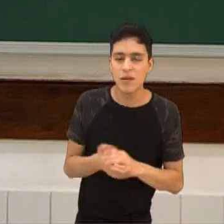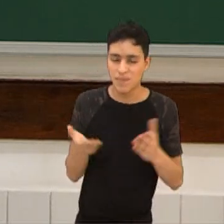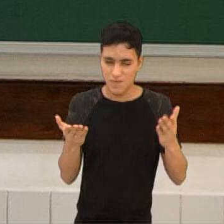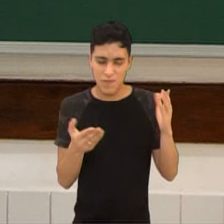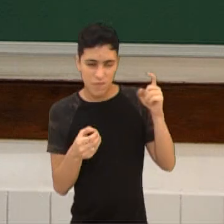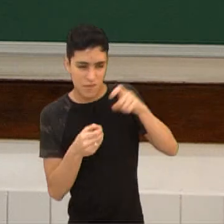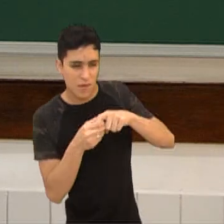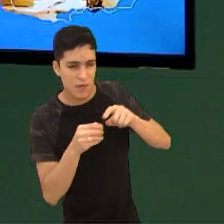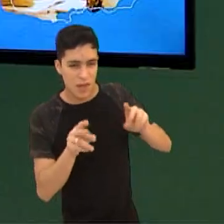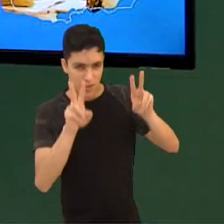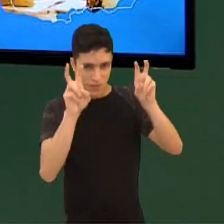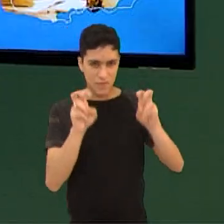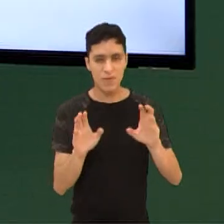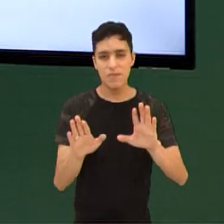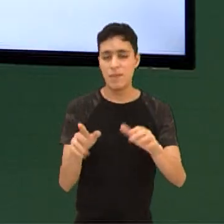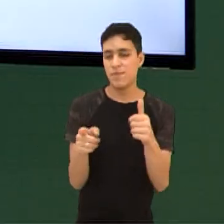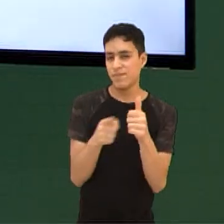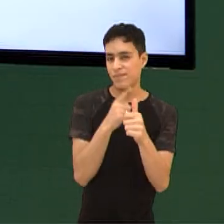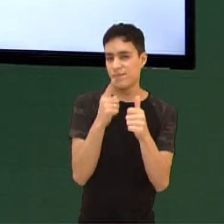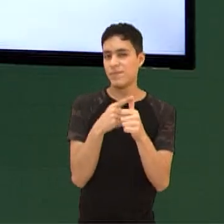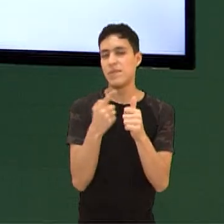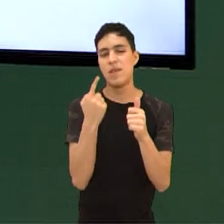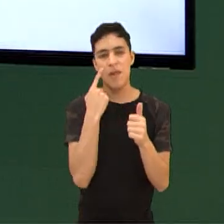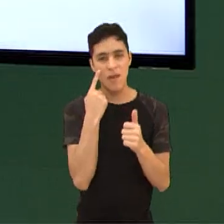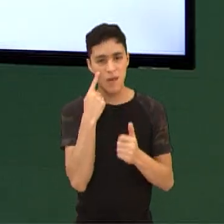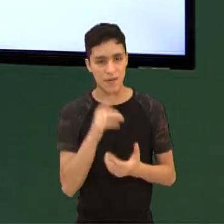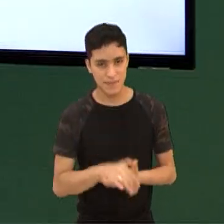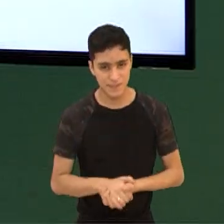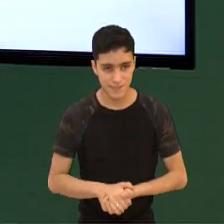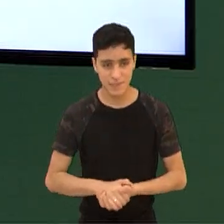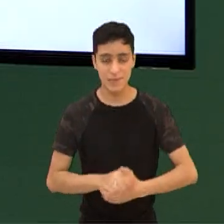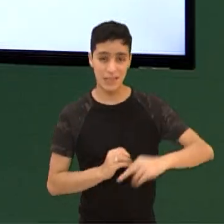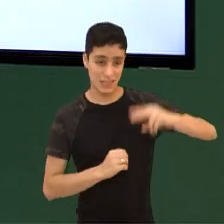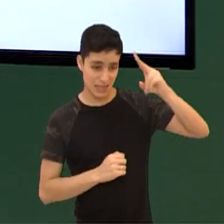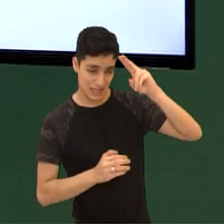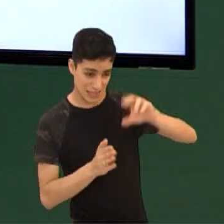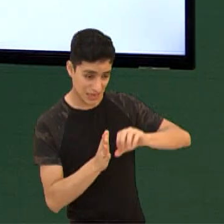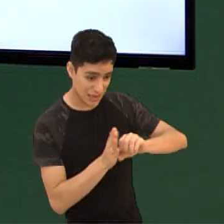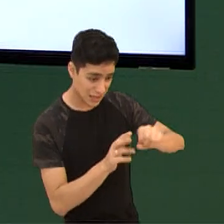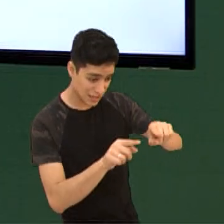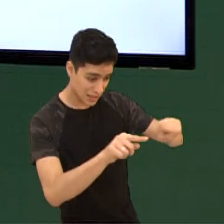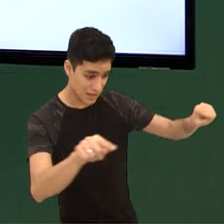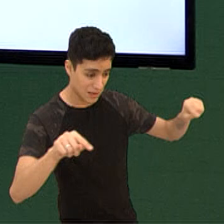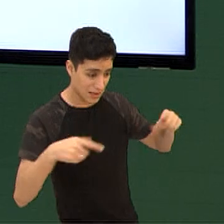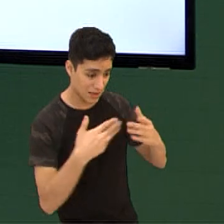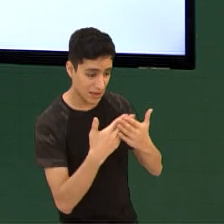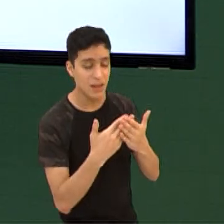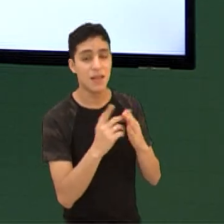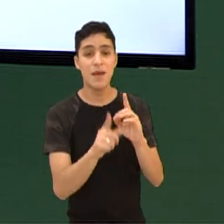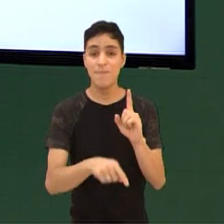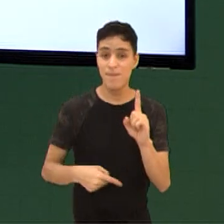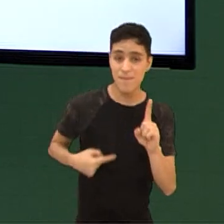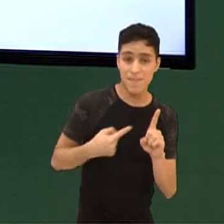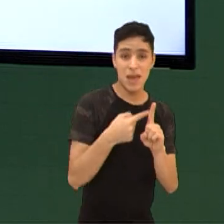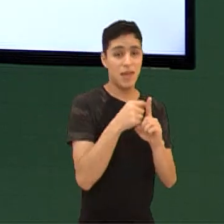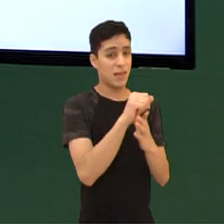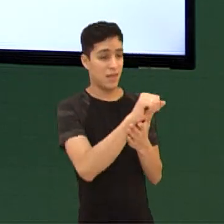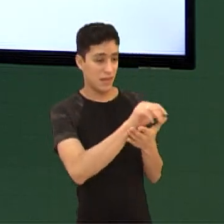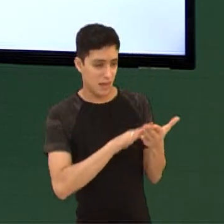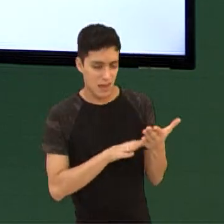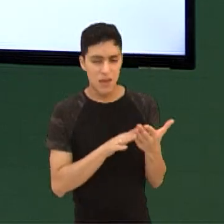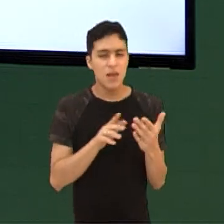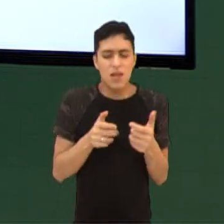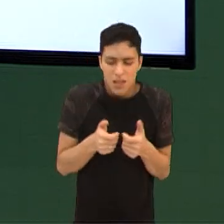esse assunto aqui. Mas antes, gente, olha só, lembra, Classroom e atividade. Entra no aplicativo